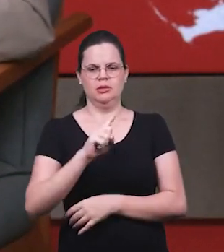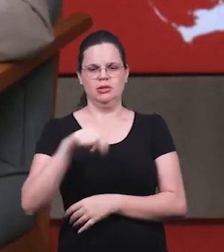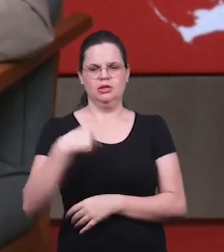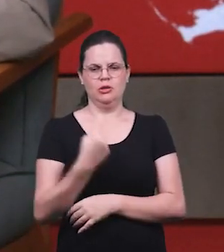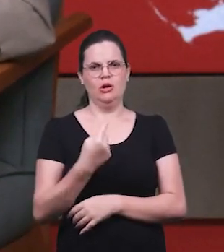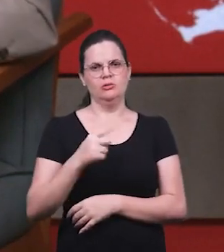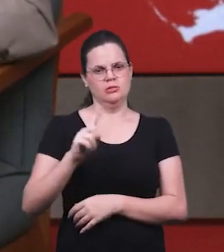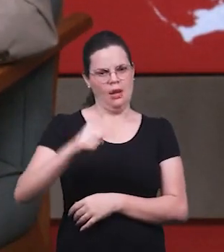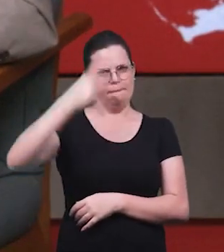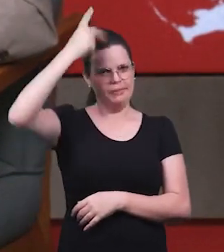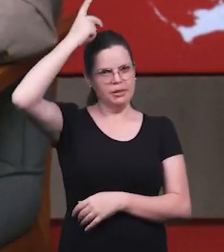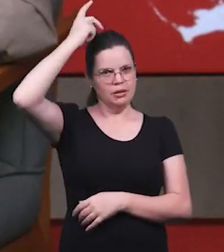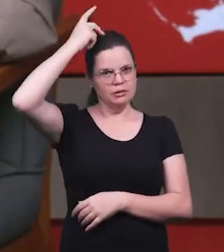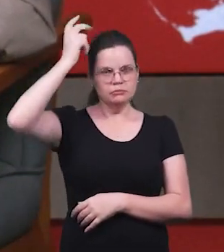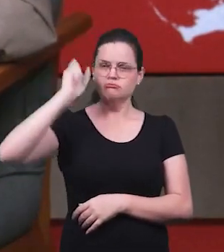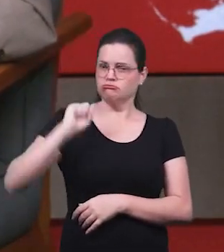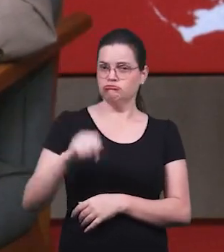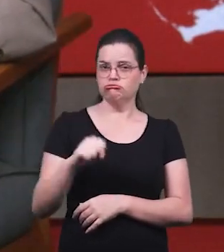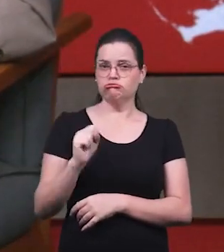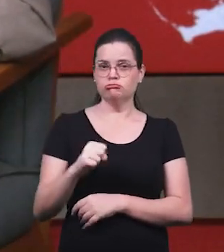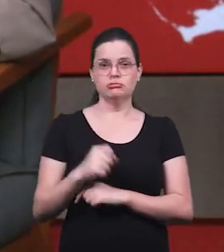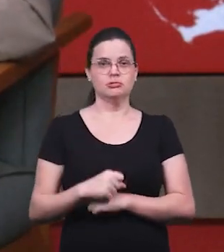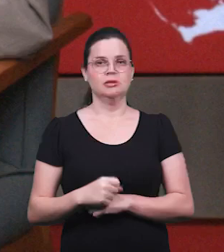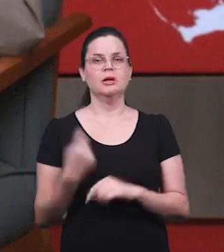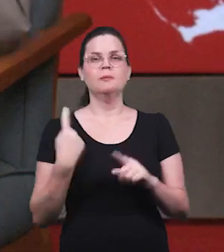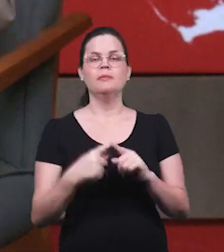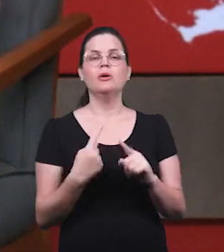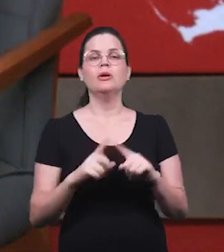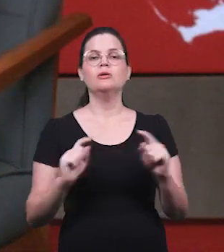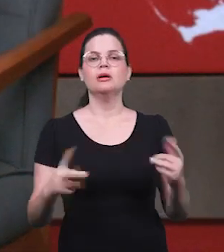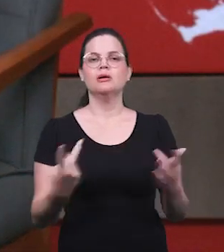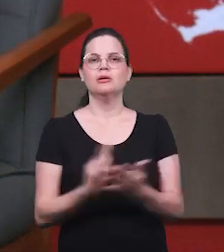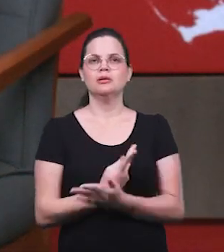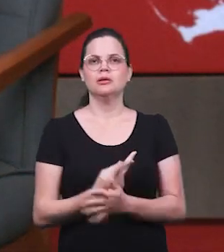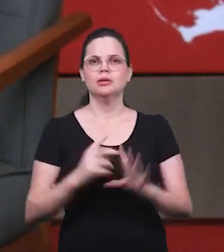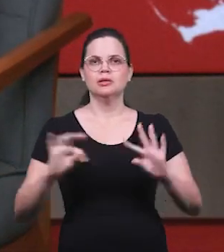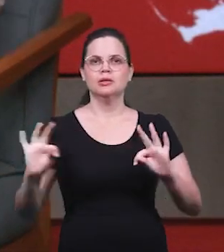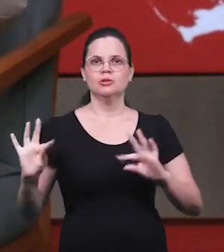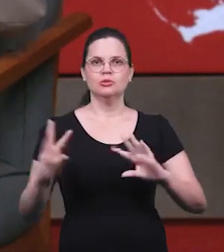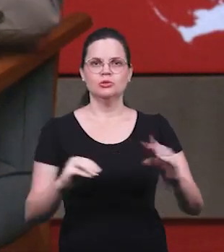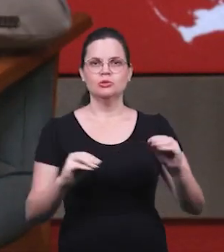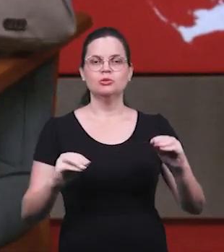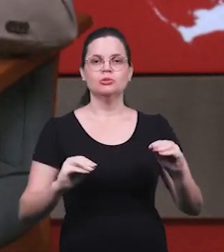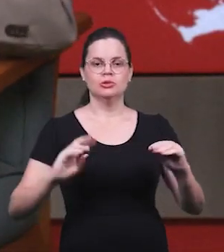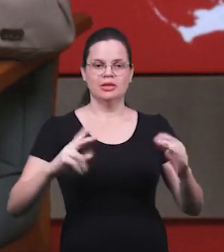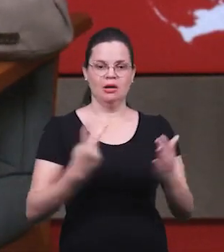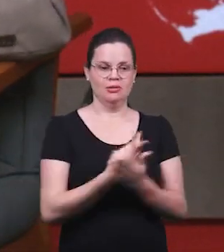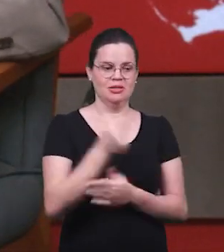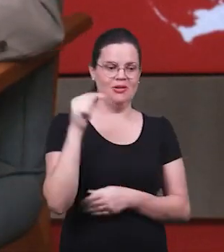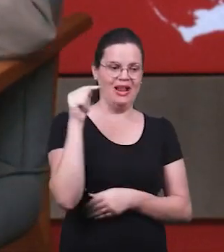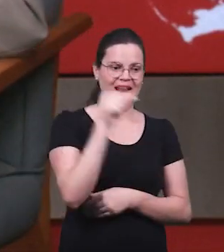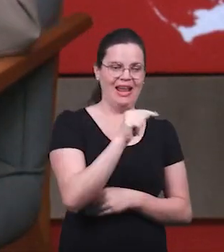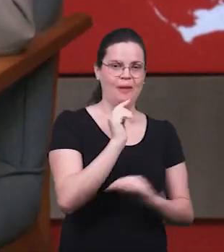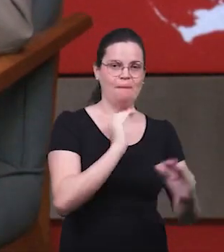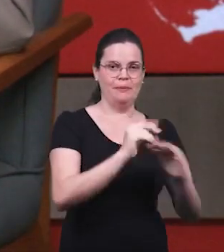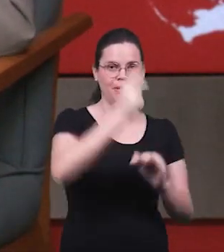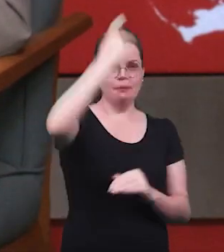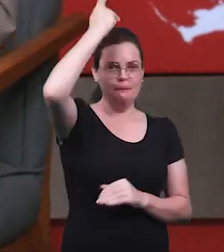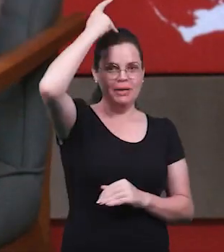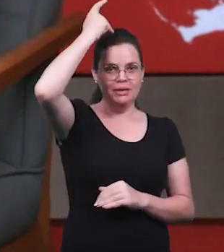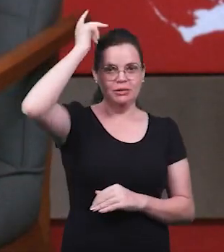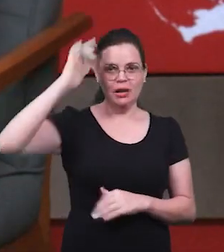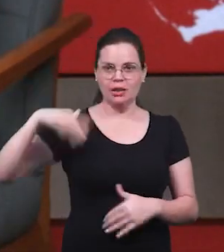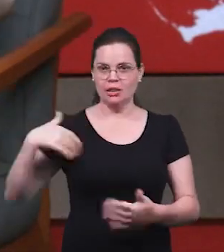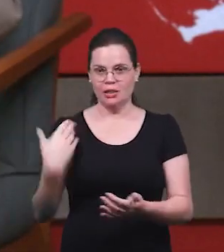somos pentecostais. Sim, nós somos pentecostais. Por quê? Porque os eventos que aconteceram no Pentecostes